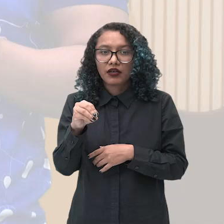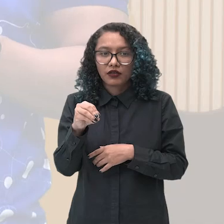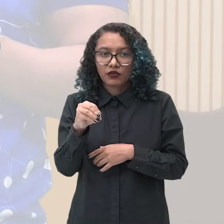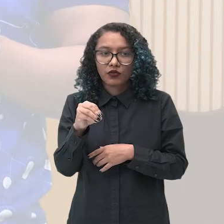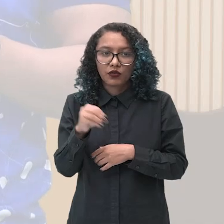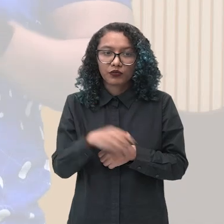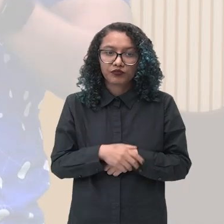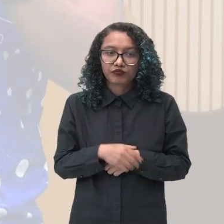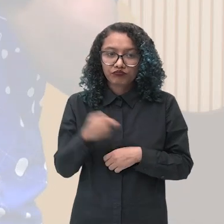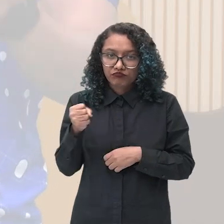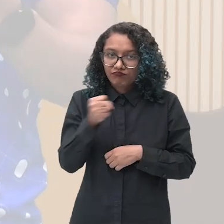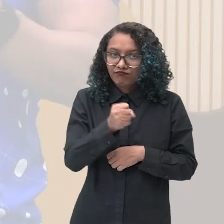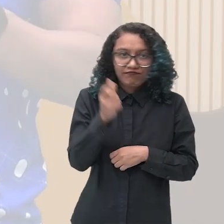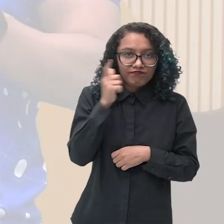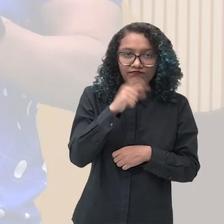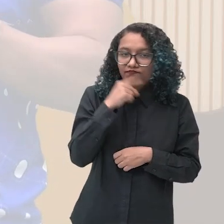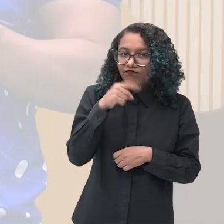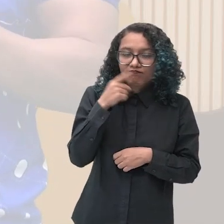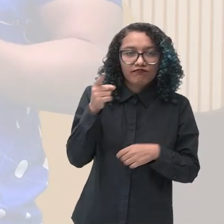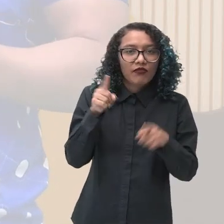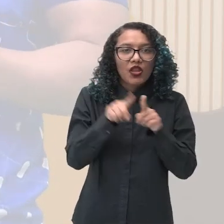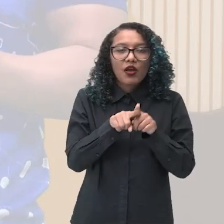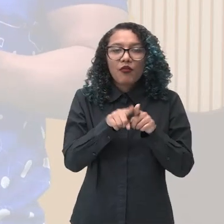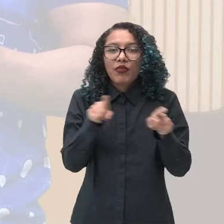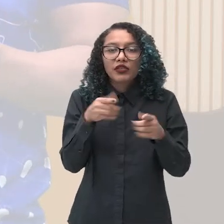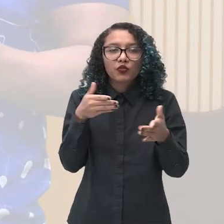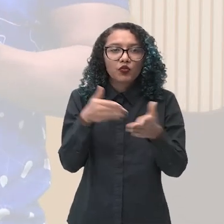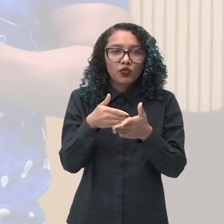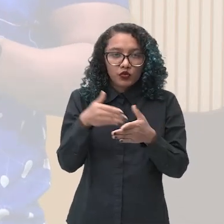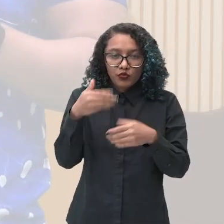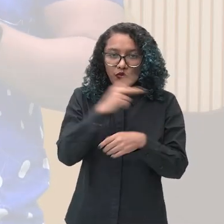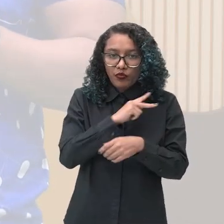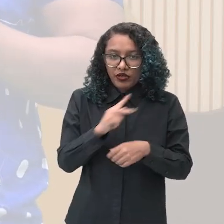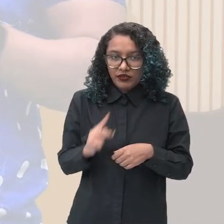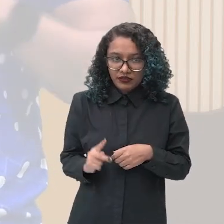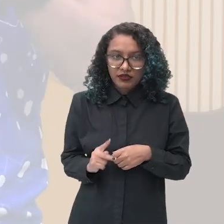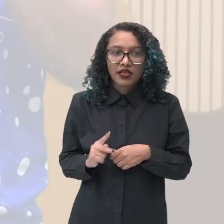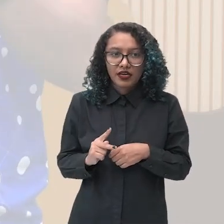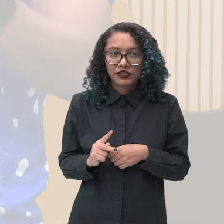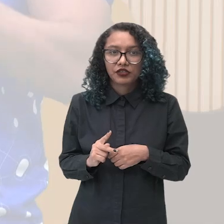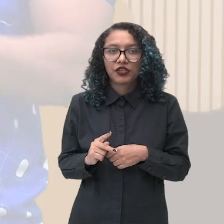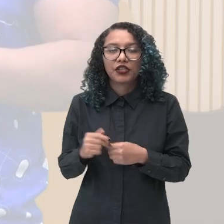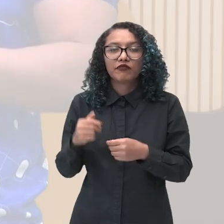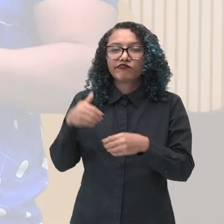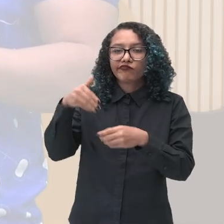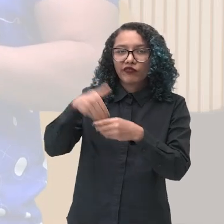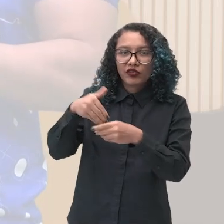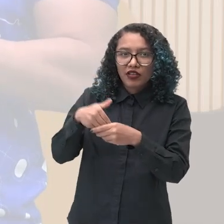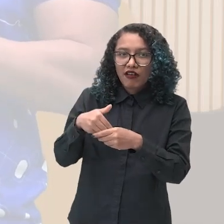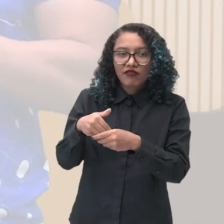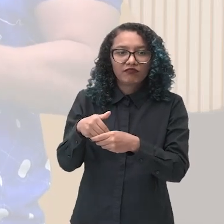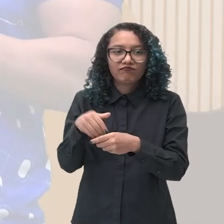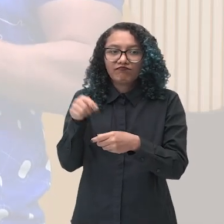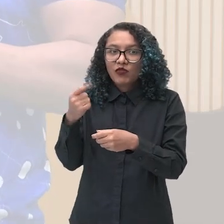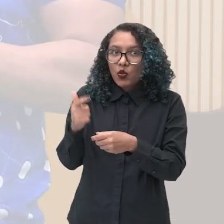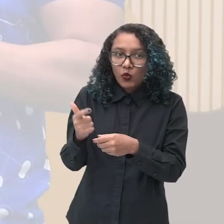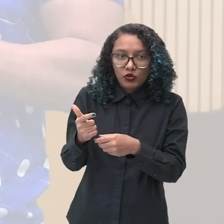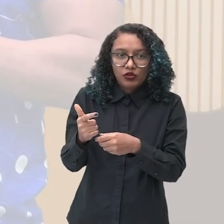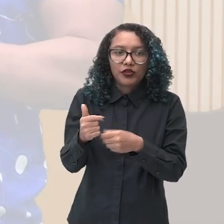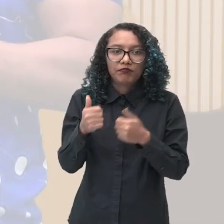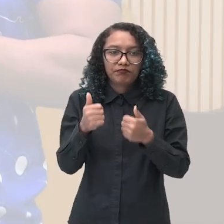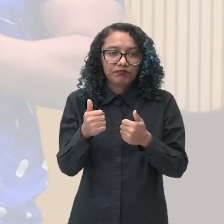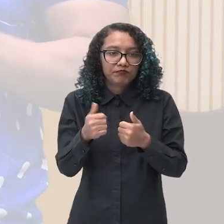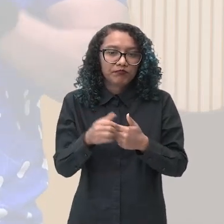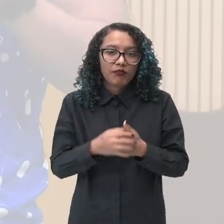qual foi eleito, mas ele foi o último presidente, que foi eleito ali de forma indireta e a partir daí a gente tem eleições diretas, tá